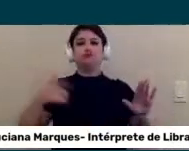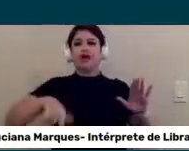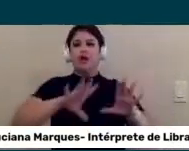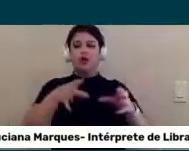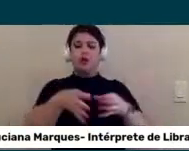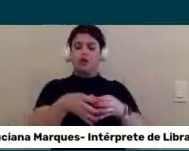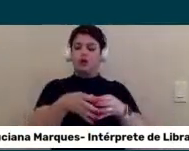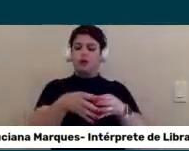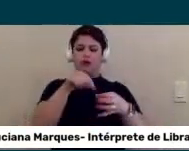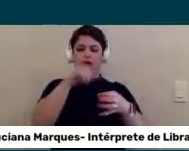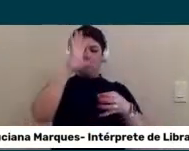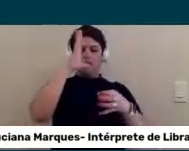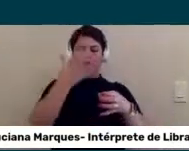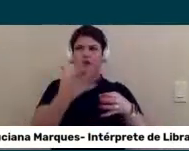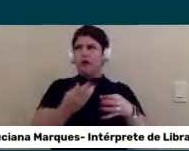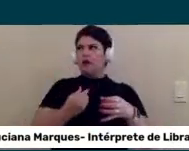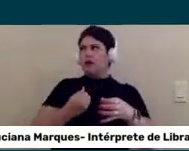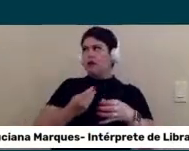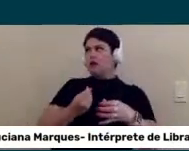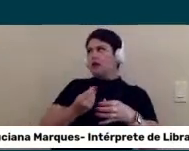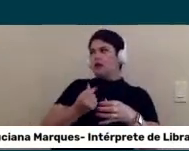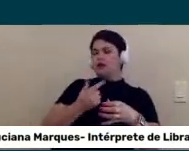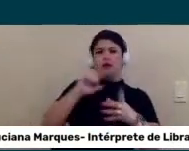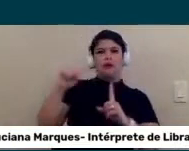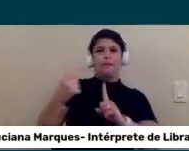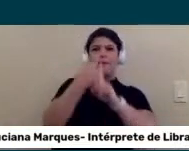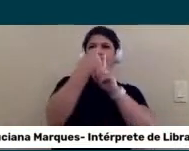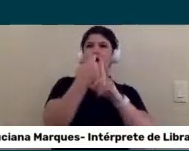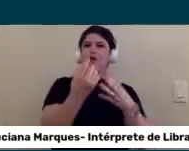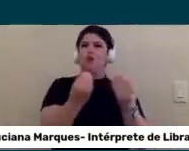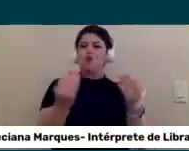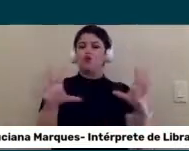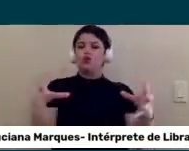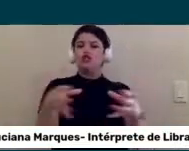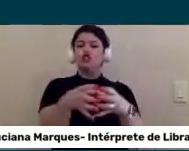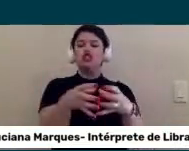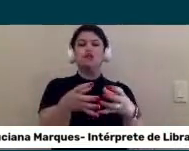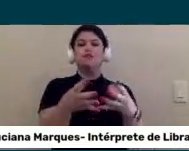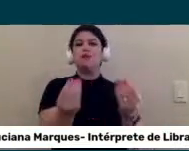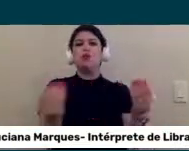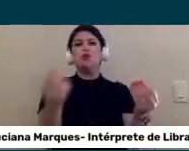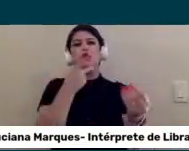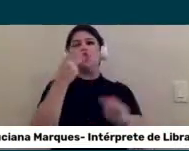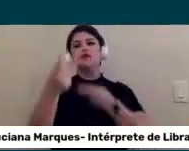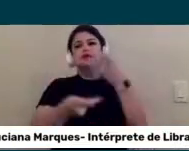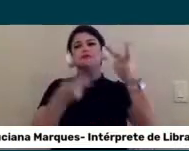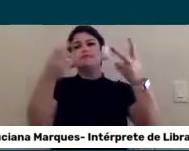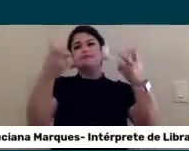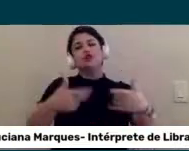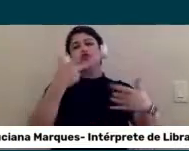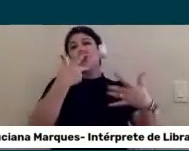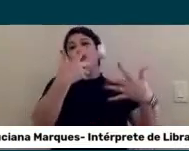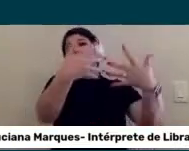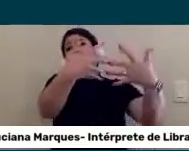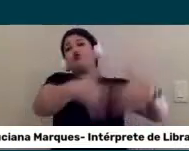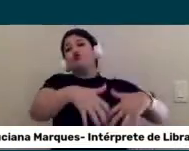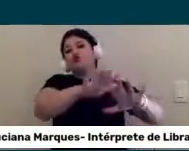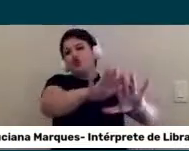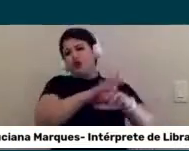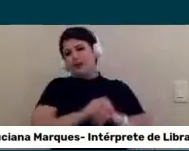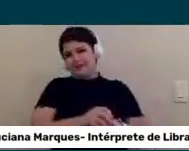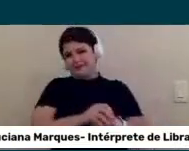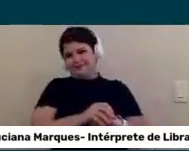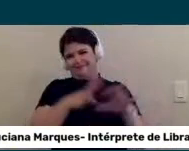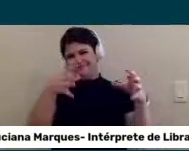desenvolvimento, então isso acaba impactando e gerando times, que são os times que a gente fala de funcionalidade. Esses feature teams